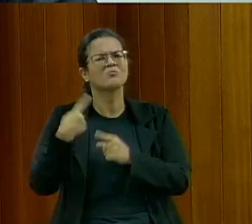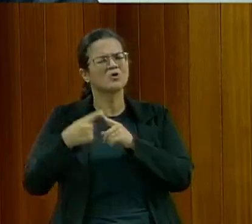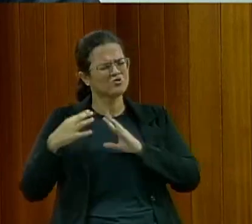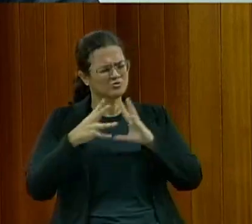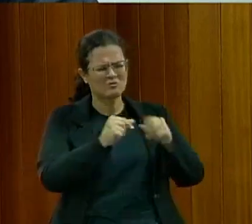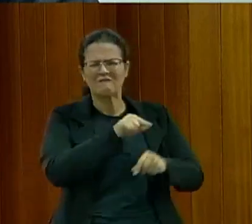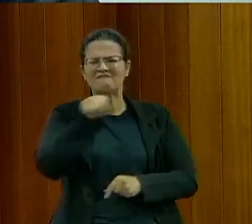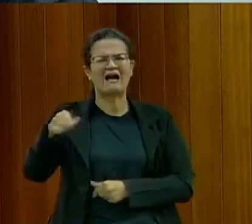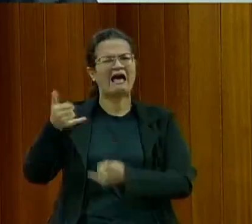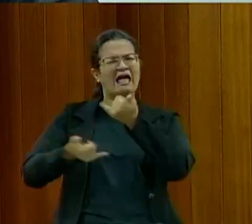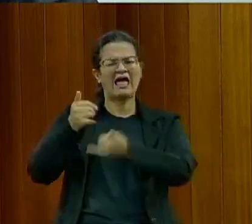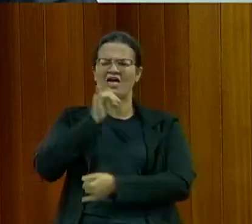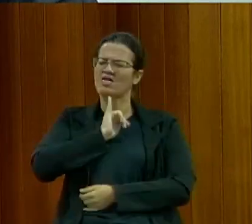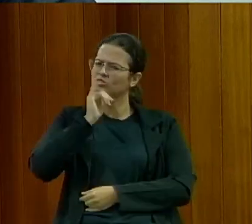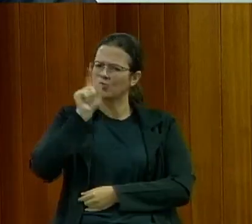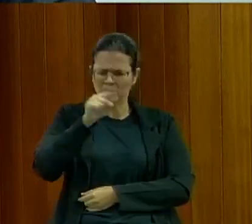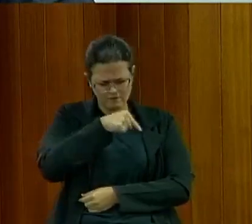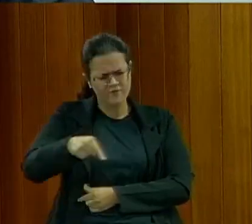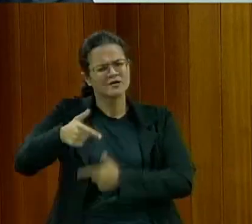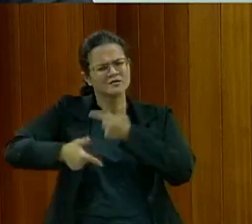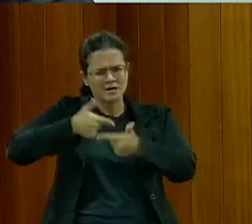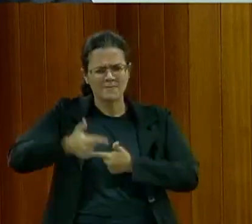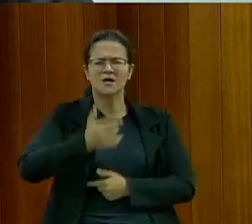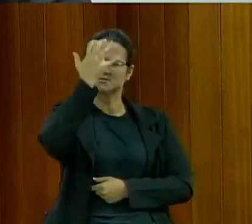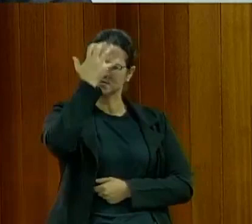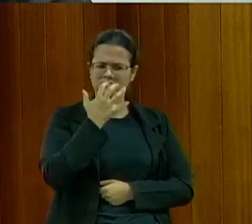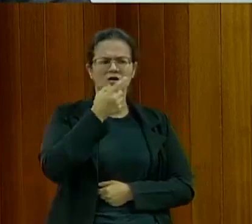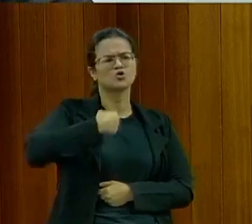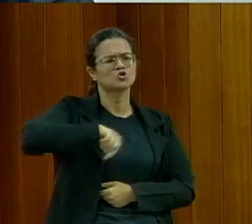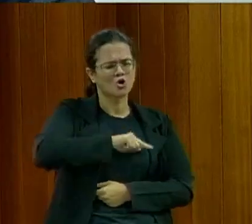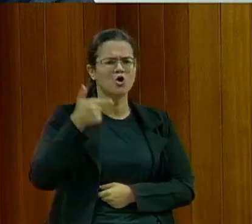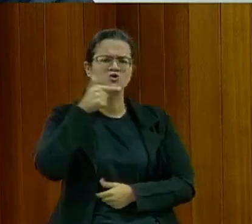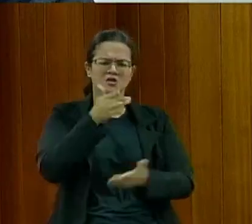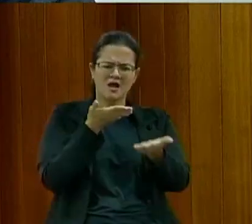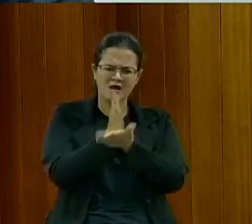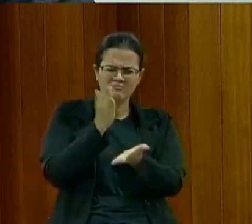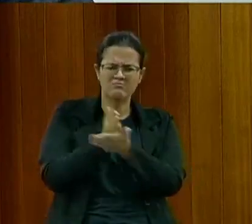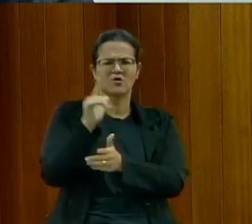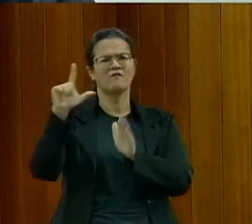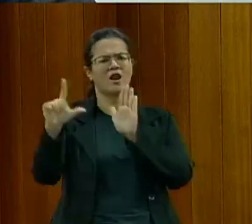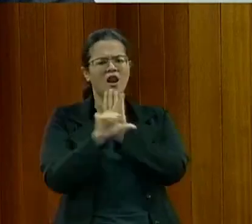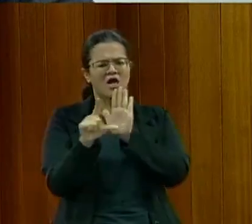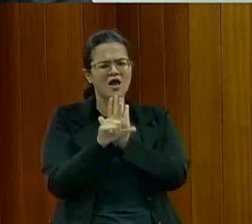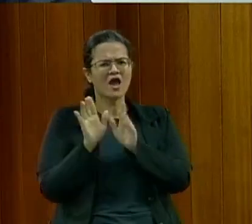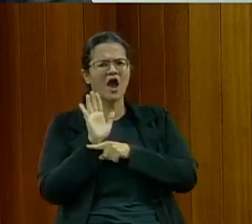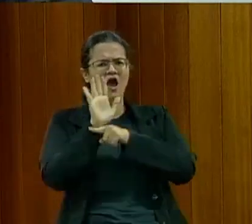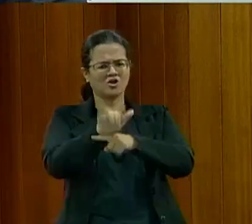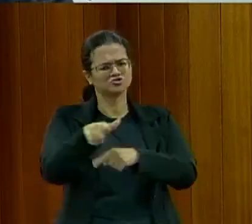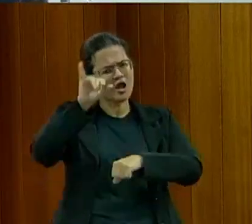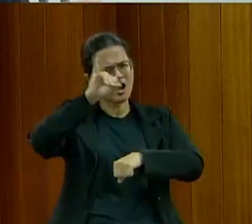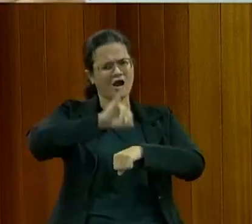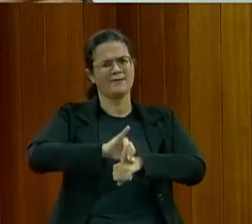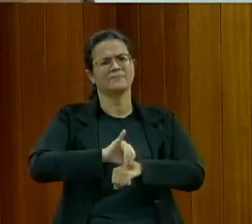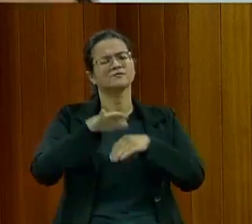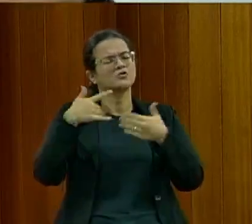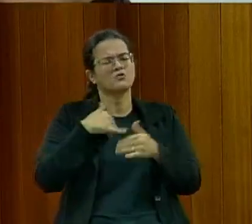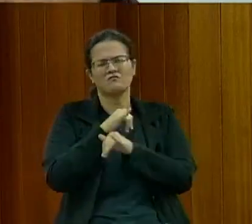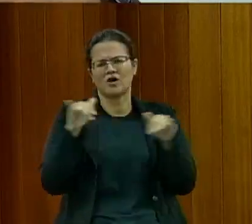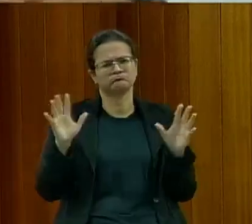trabalhando sério para que a gente possa aprovar leis para a nossa capital. Então, o que eu tenho para falar é só isso. Obrigado, presidente.